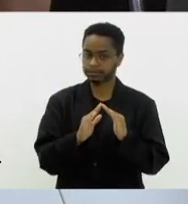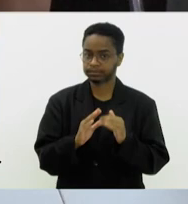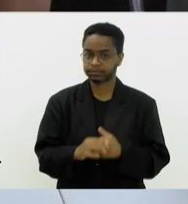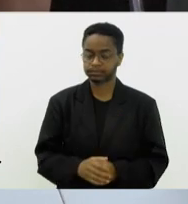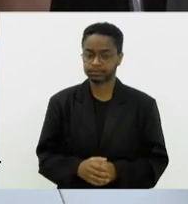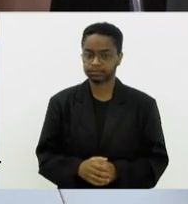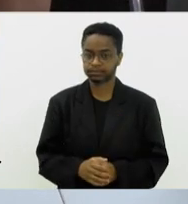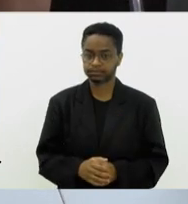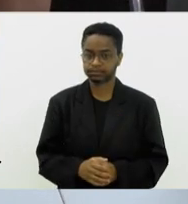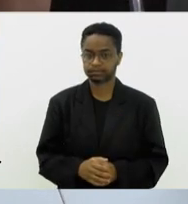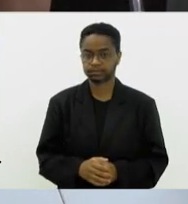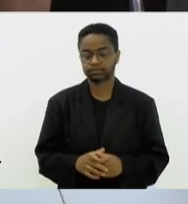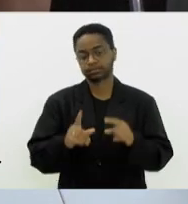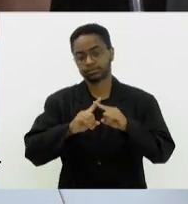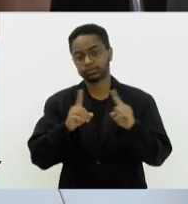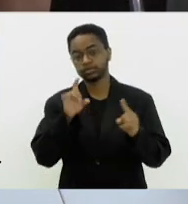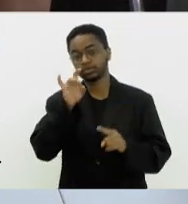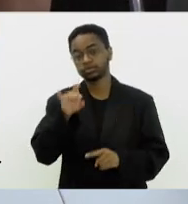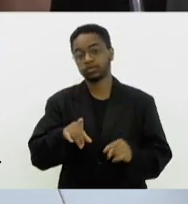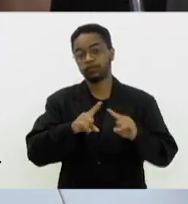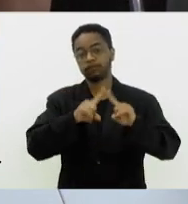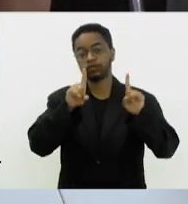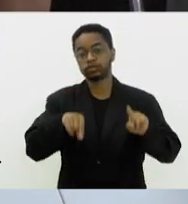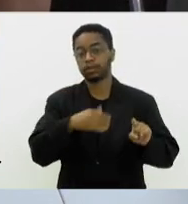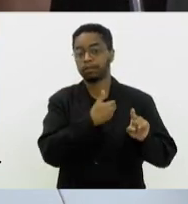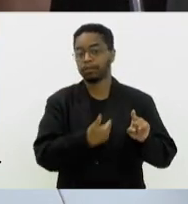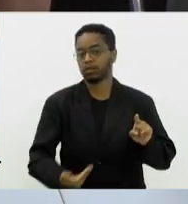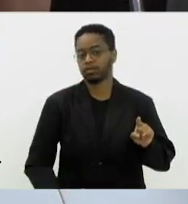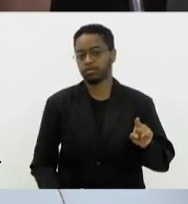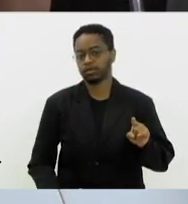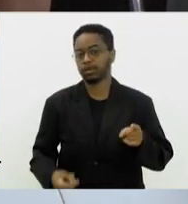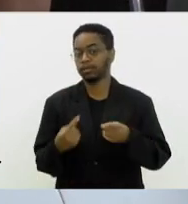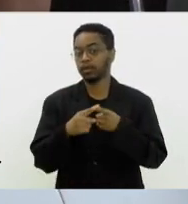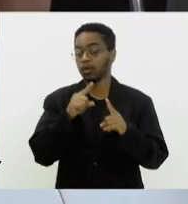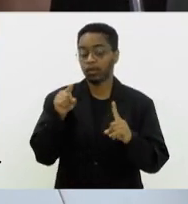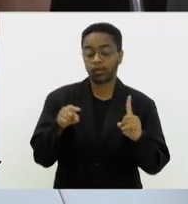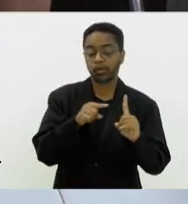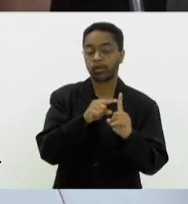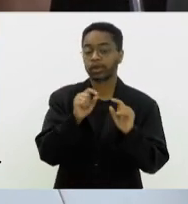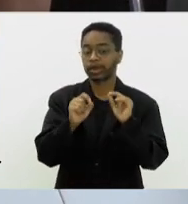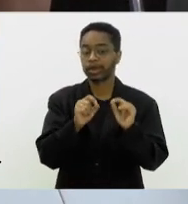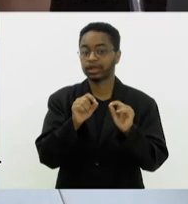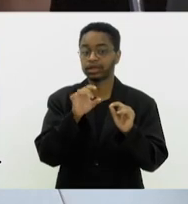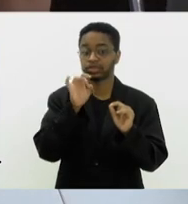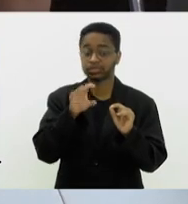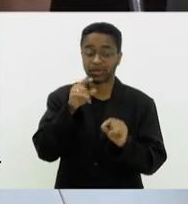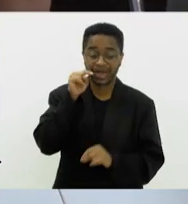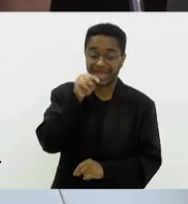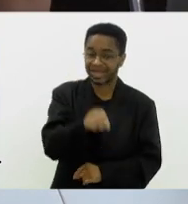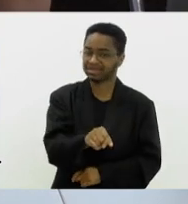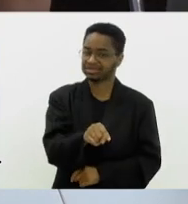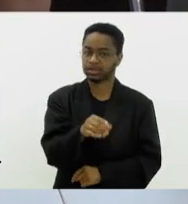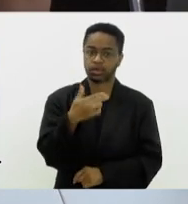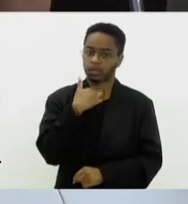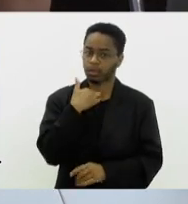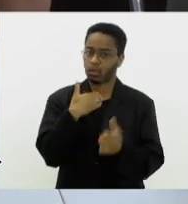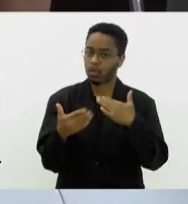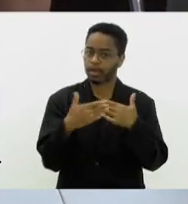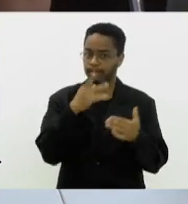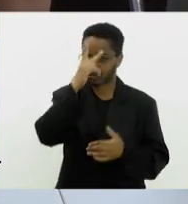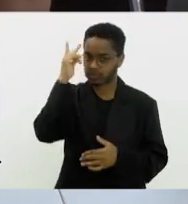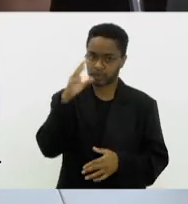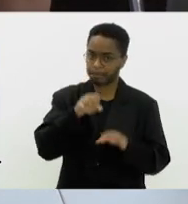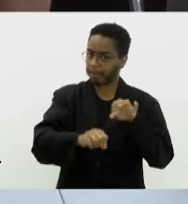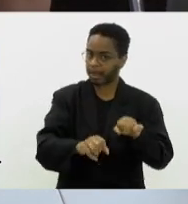Mas é só para o funcionário público, o objeto é absolutamente aquele. Não pode qualquer um do